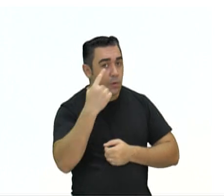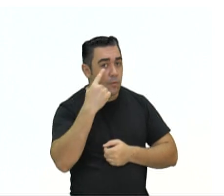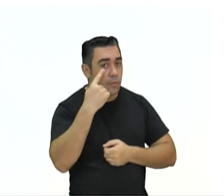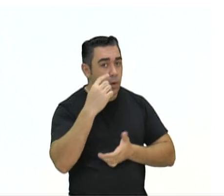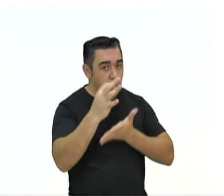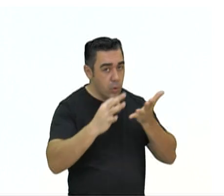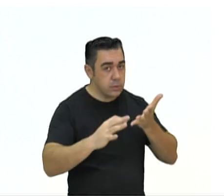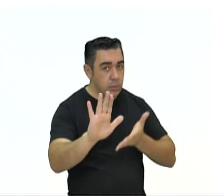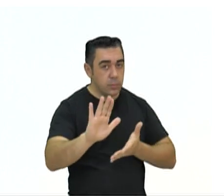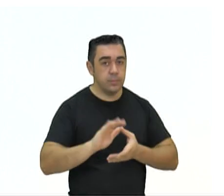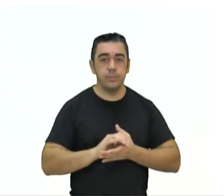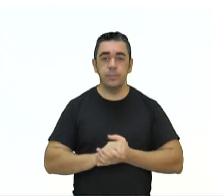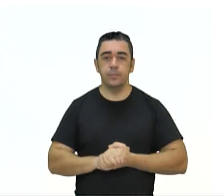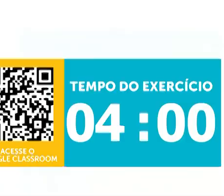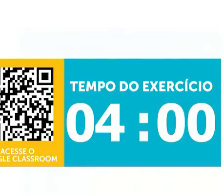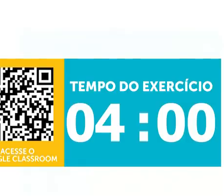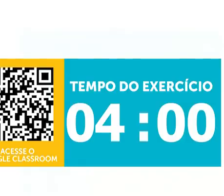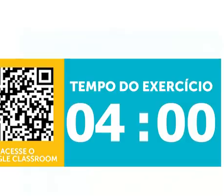voltamos com a correção.